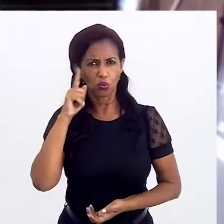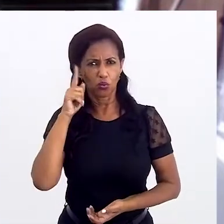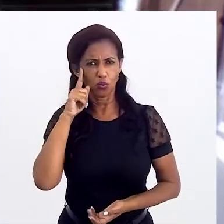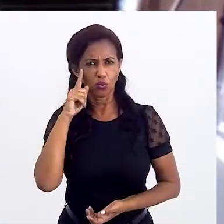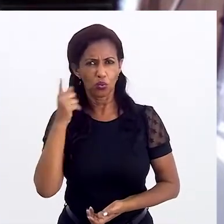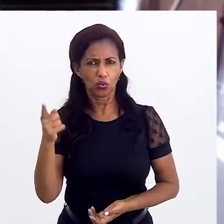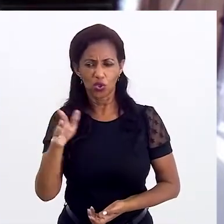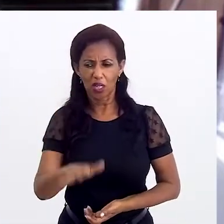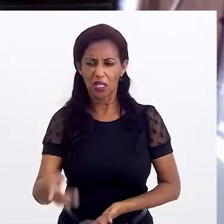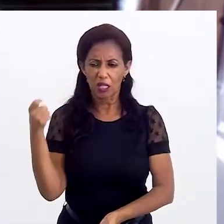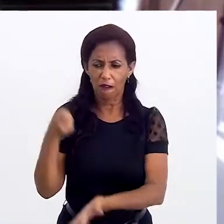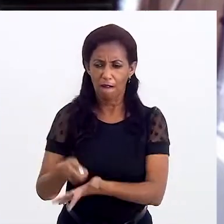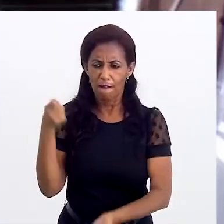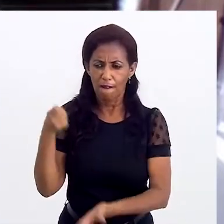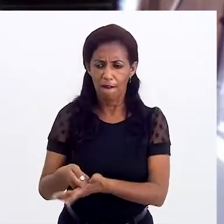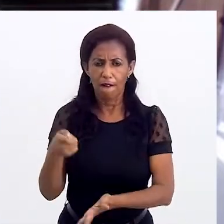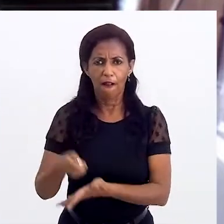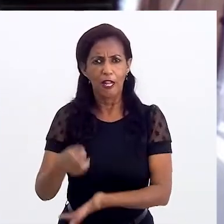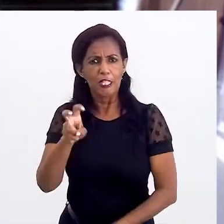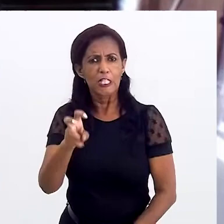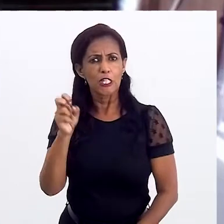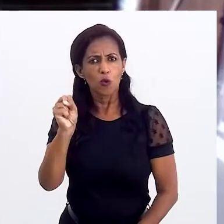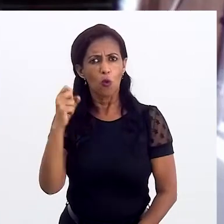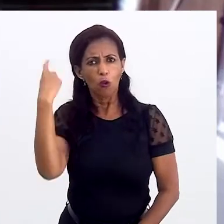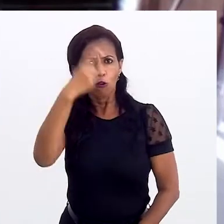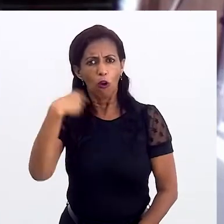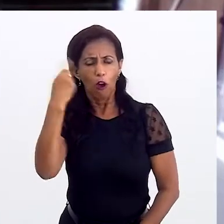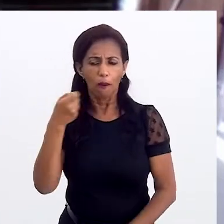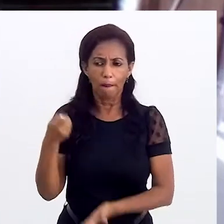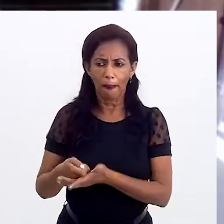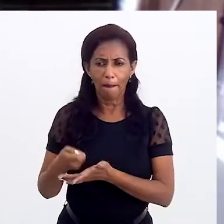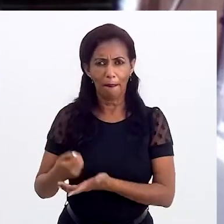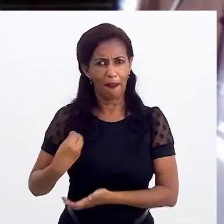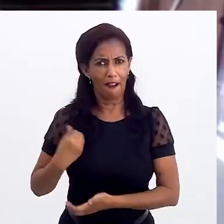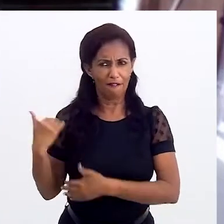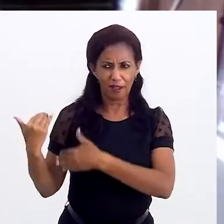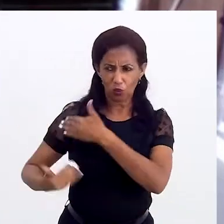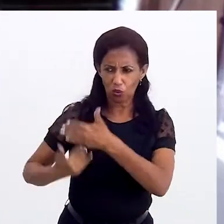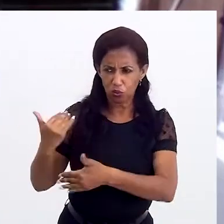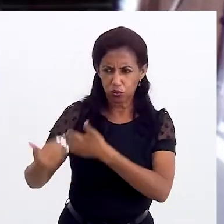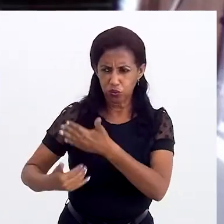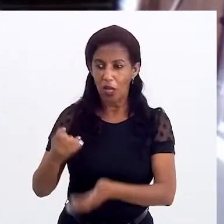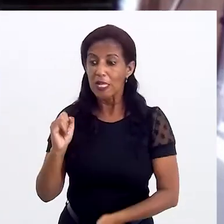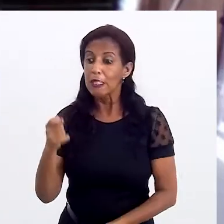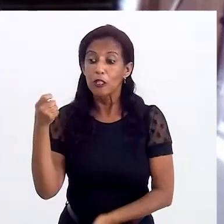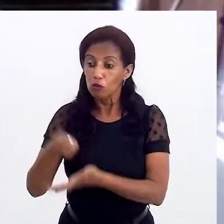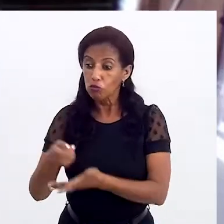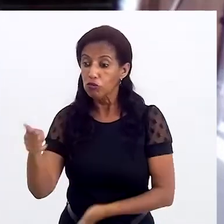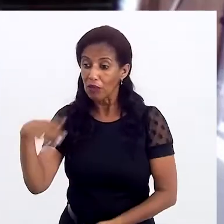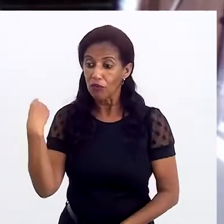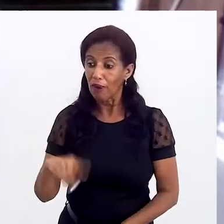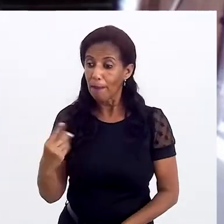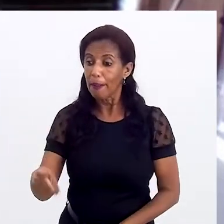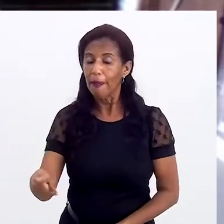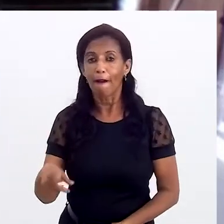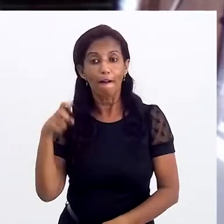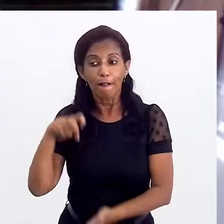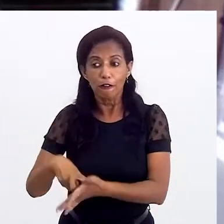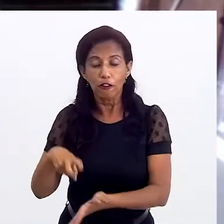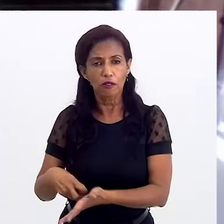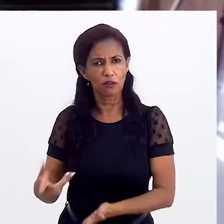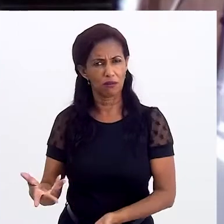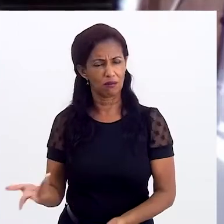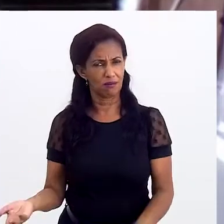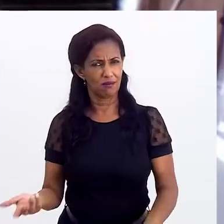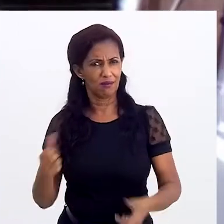dá... todo dia, faz uma criança estudar todo dia 5, 8 horas, durante a vida toda, e se não estudar vai apanhar, se não estudar